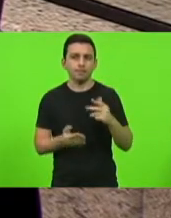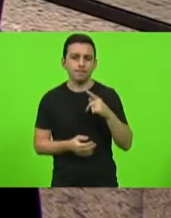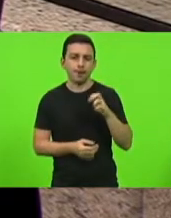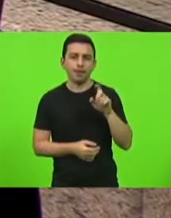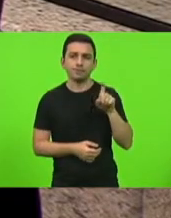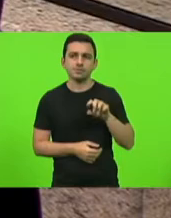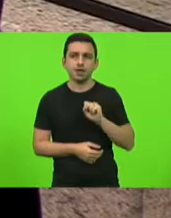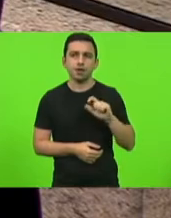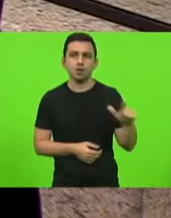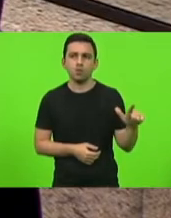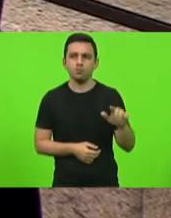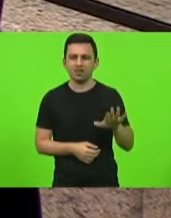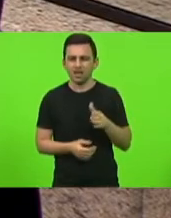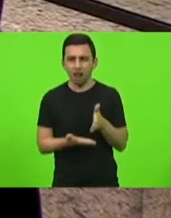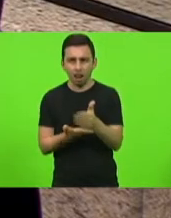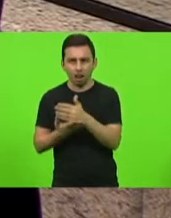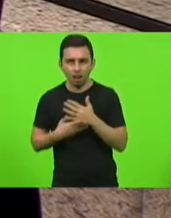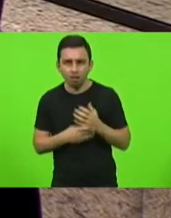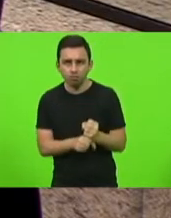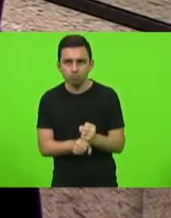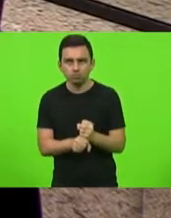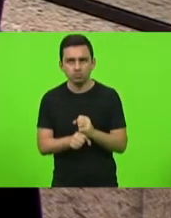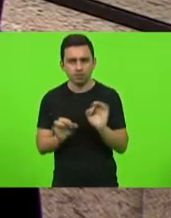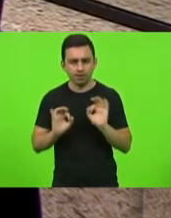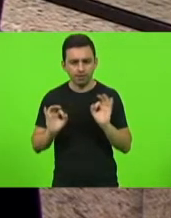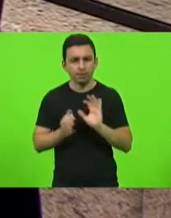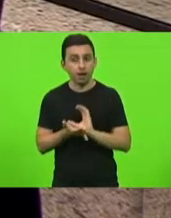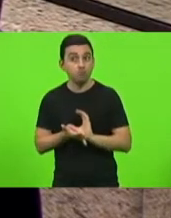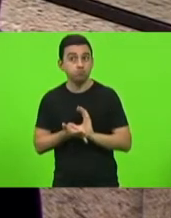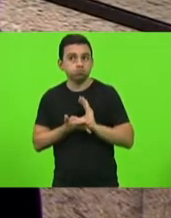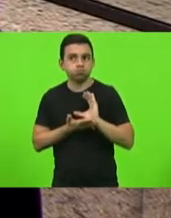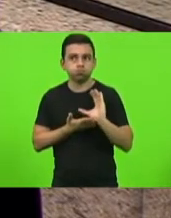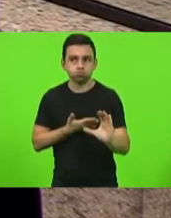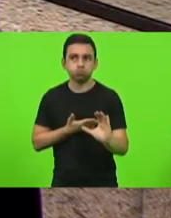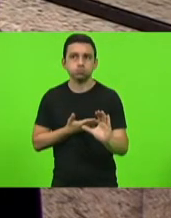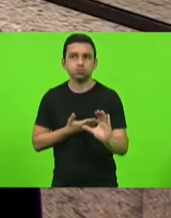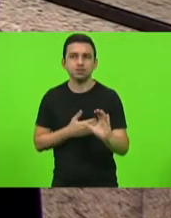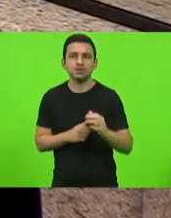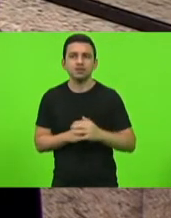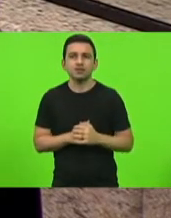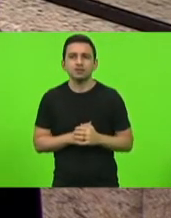não foi arrecadatório, o leilão foi de investimentos, onde foram